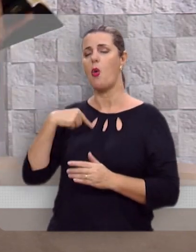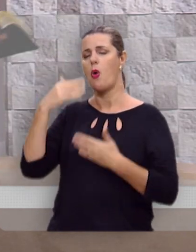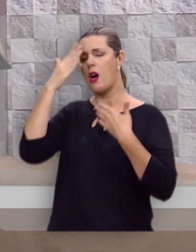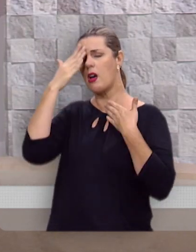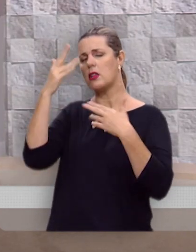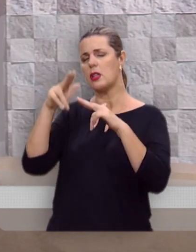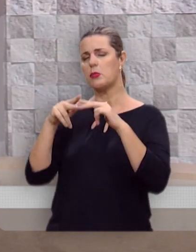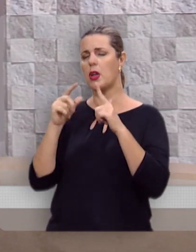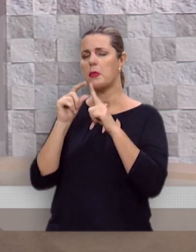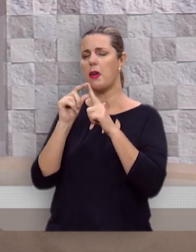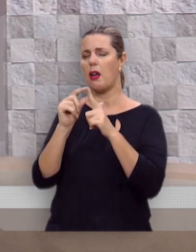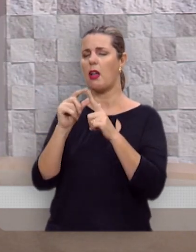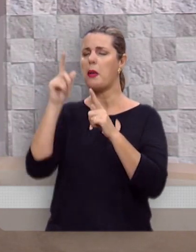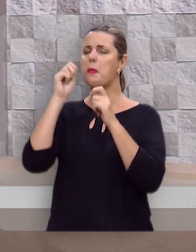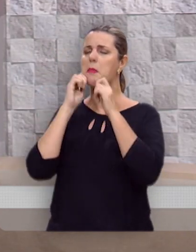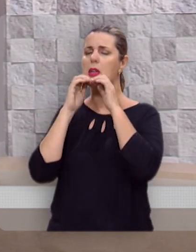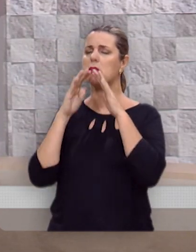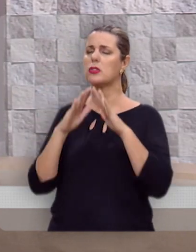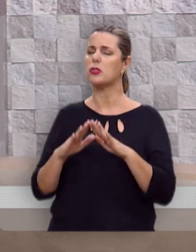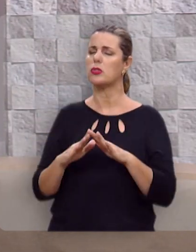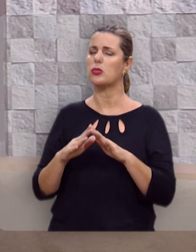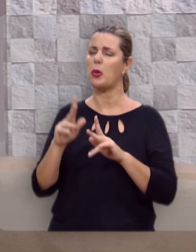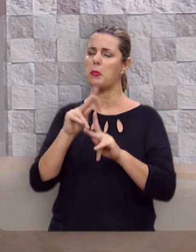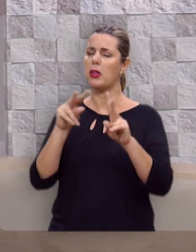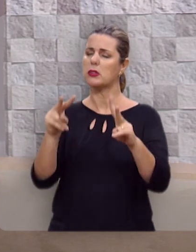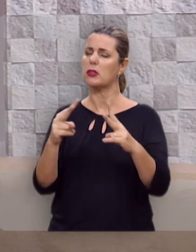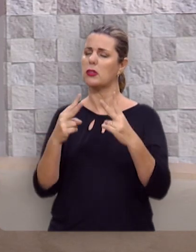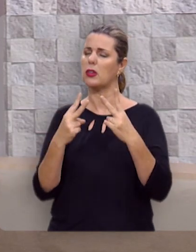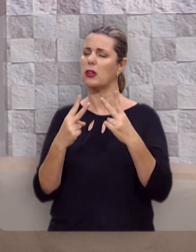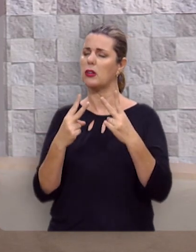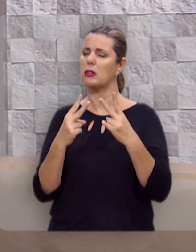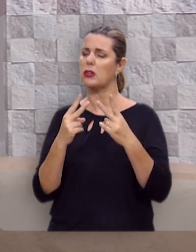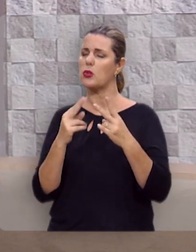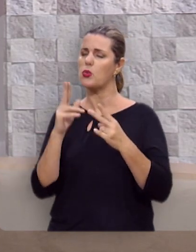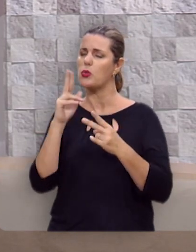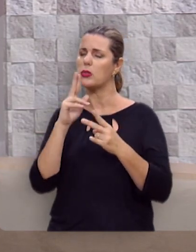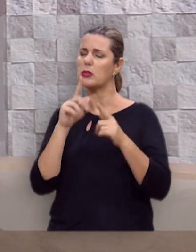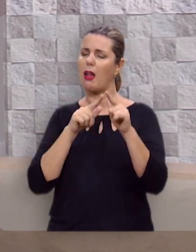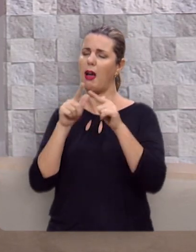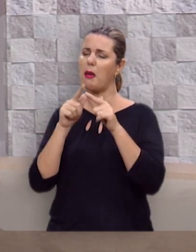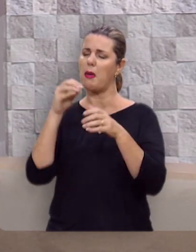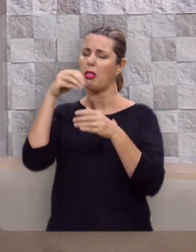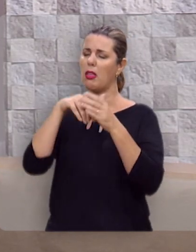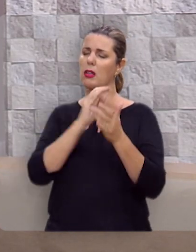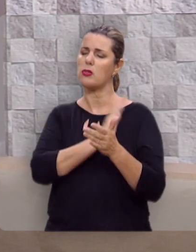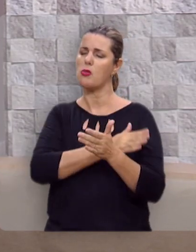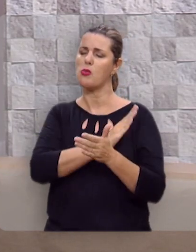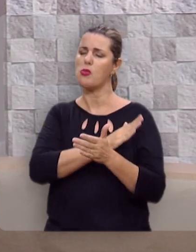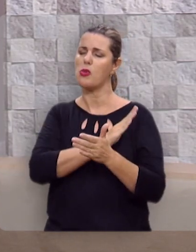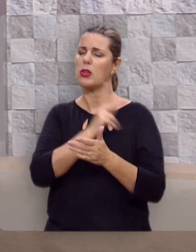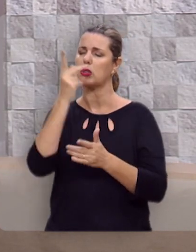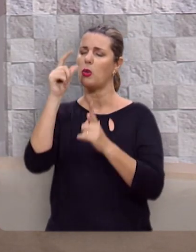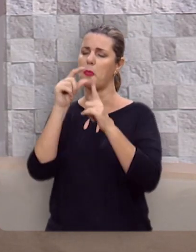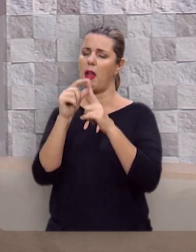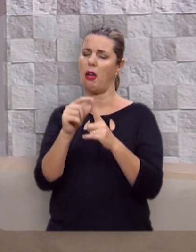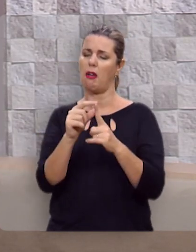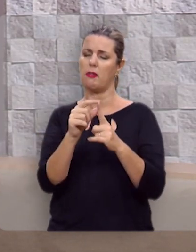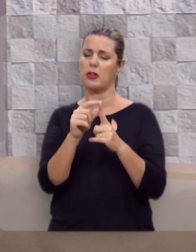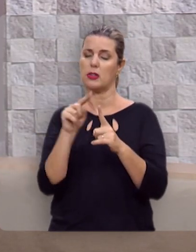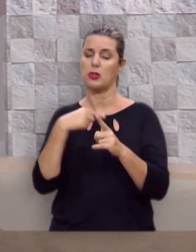pela tua palavra e eu te peço que tu abençoes as pessoas que estão nos assistindo, aplicando-lhes ao coração